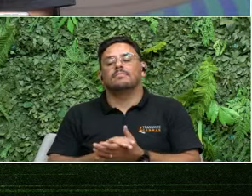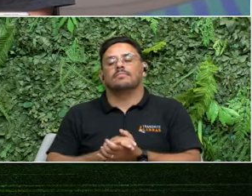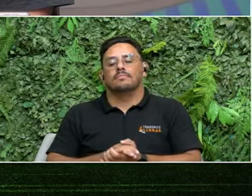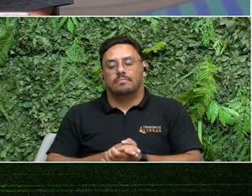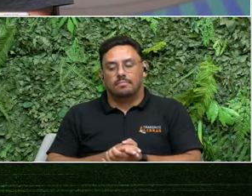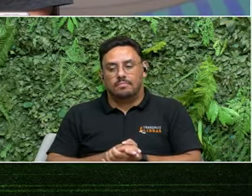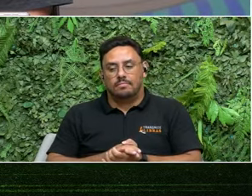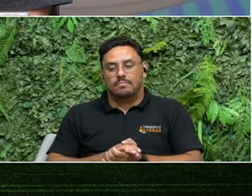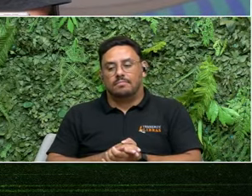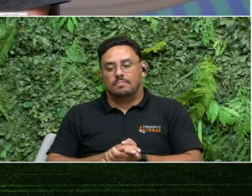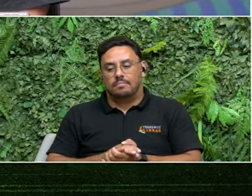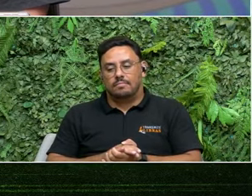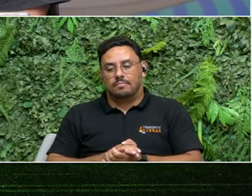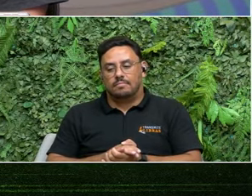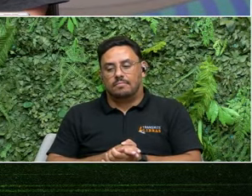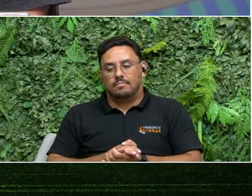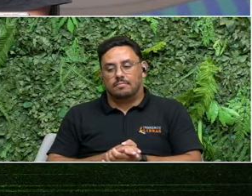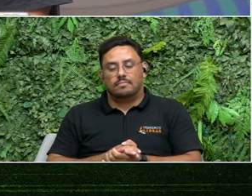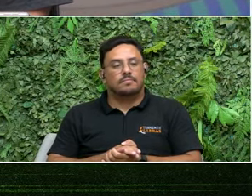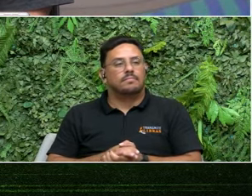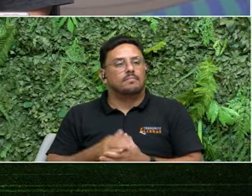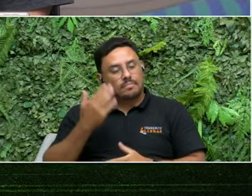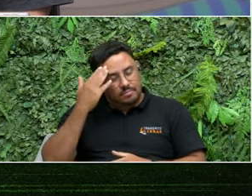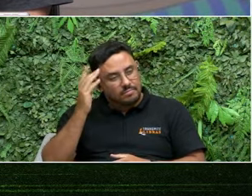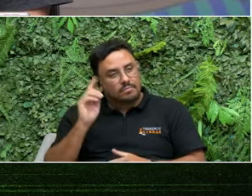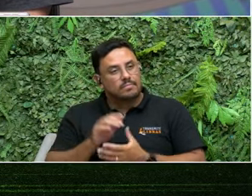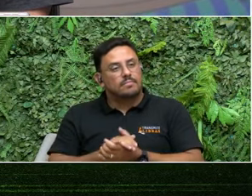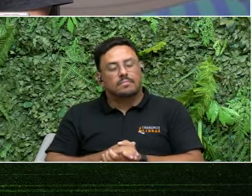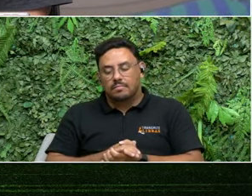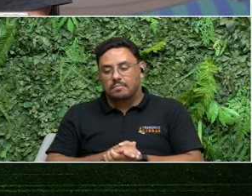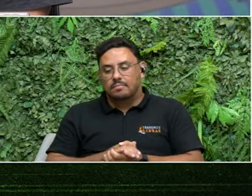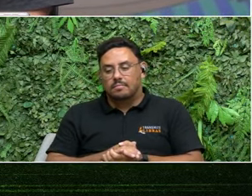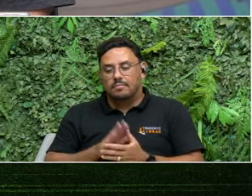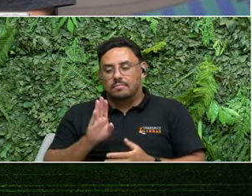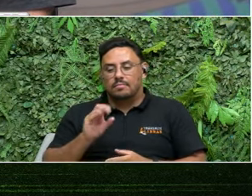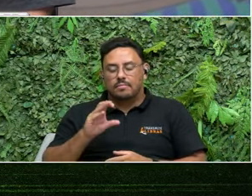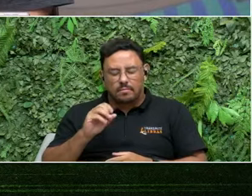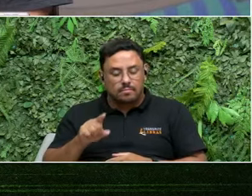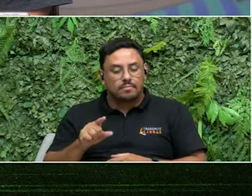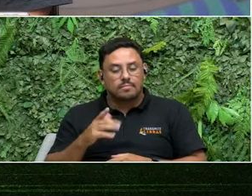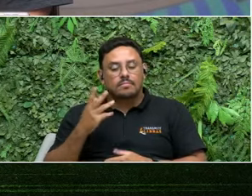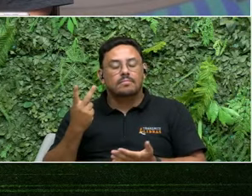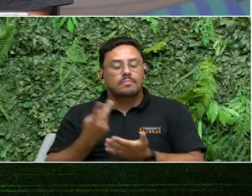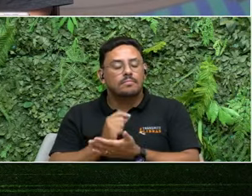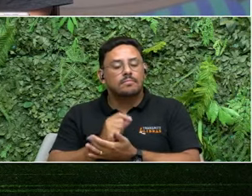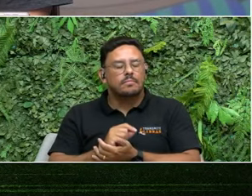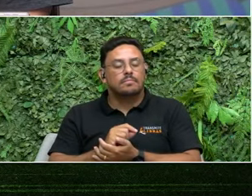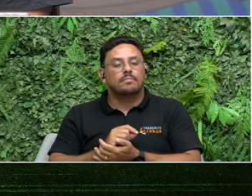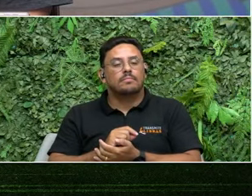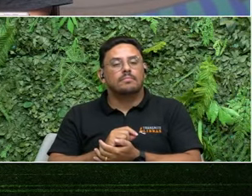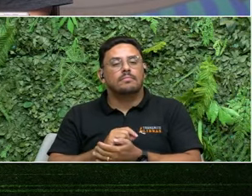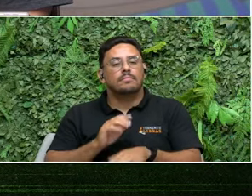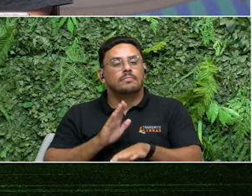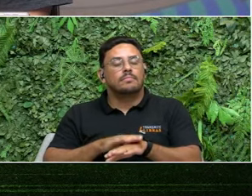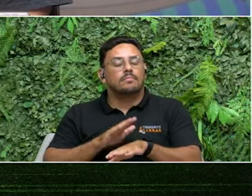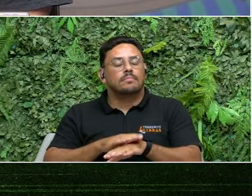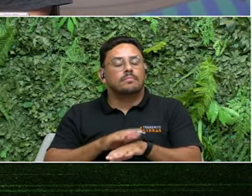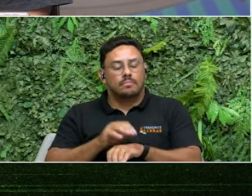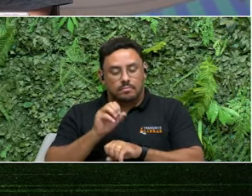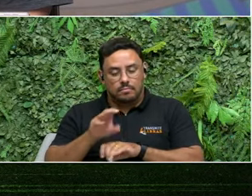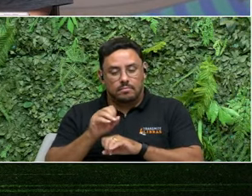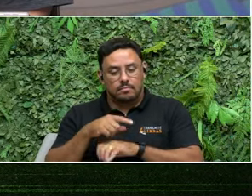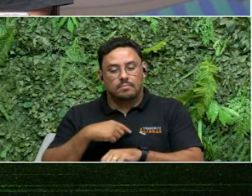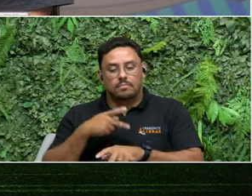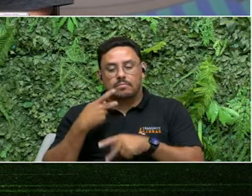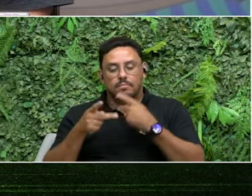também não tem muito não mas tudo bem Segue o baile vai será que isso aí já é o dedo do treinador realmente que eu tinha comentado com